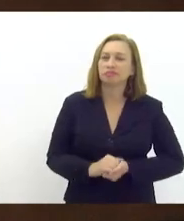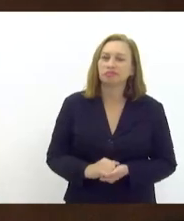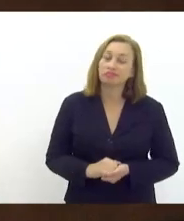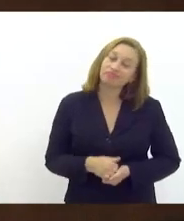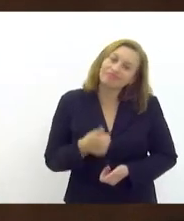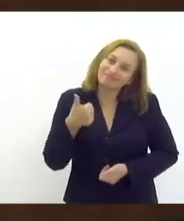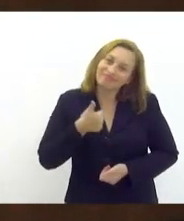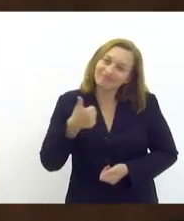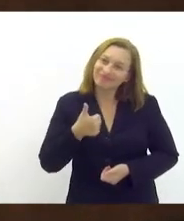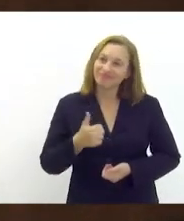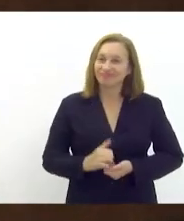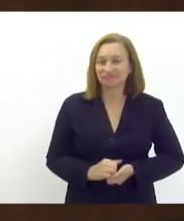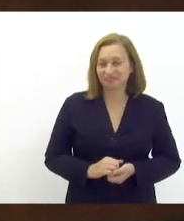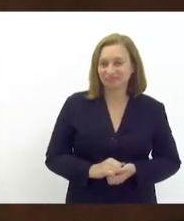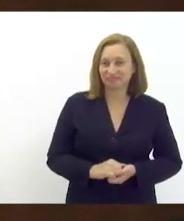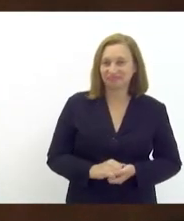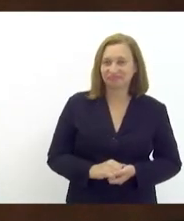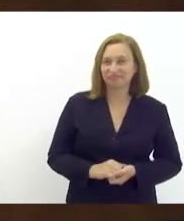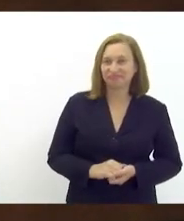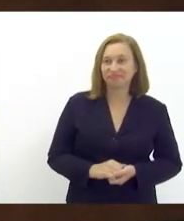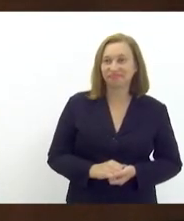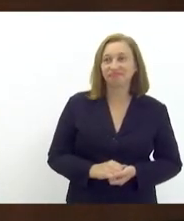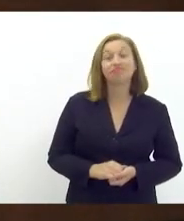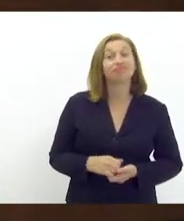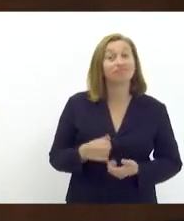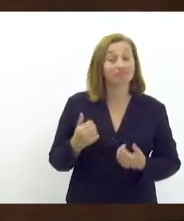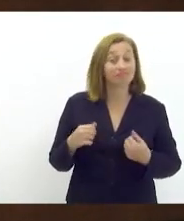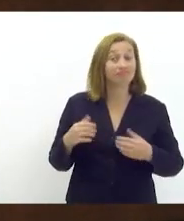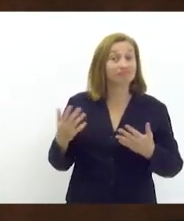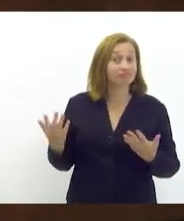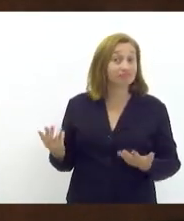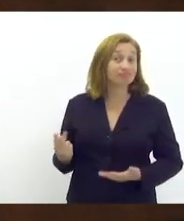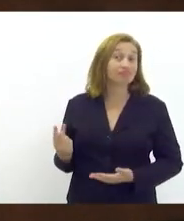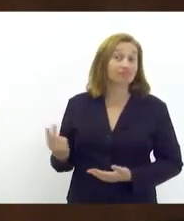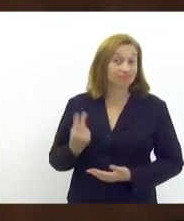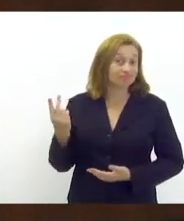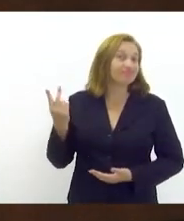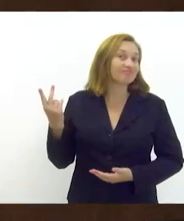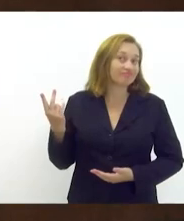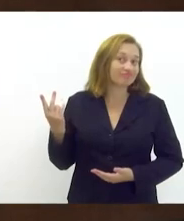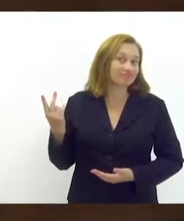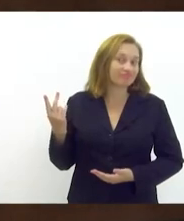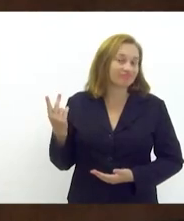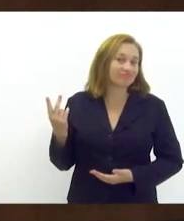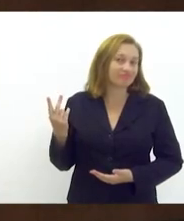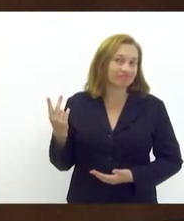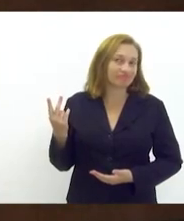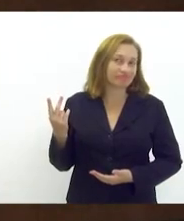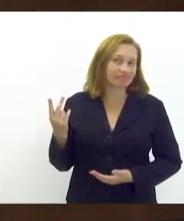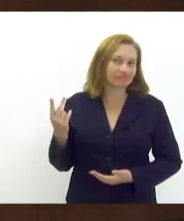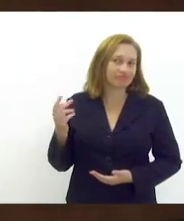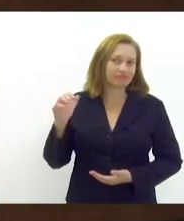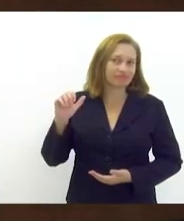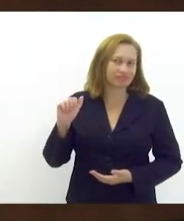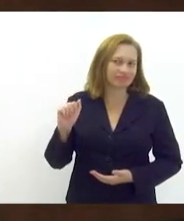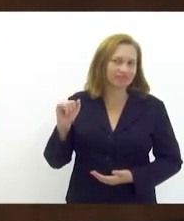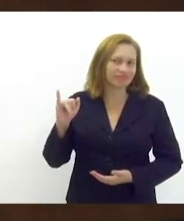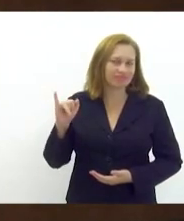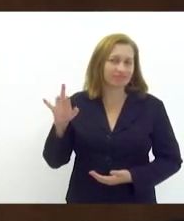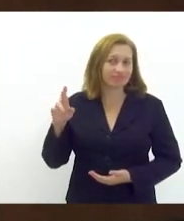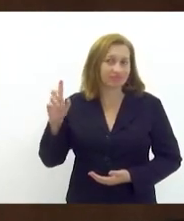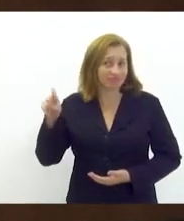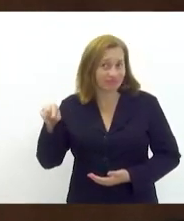primeiro eu tenho que Honrar o meu wi-fi e